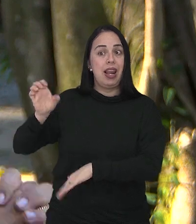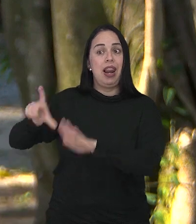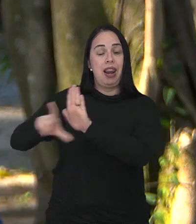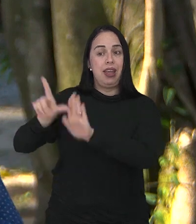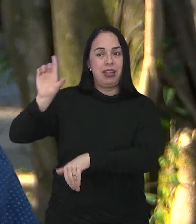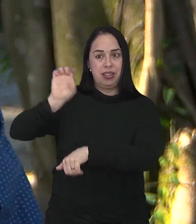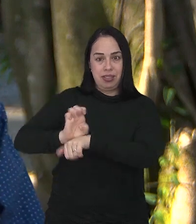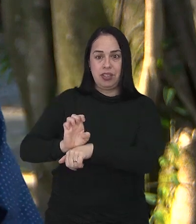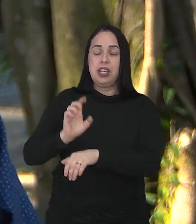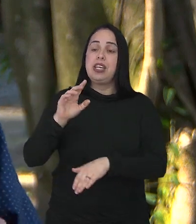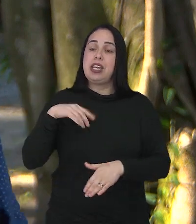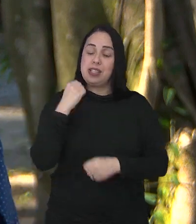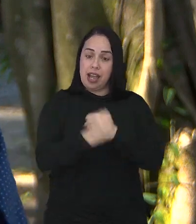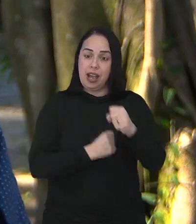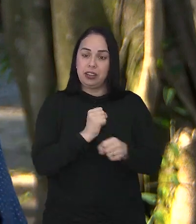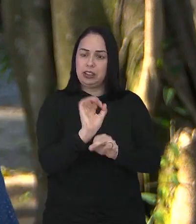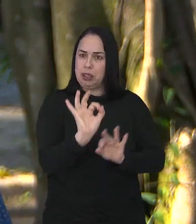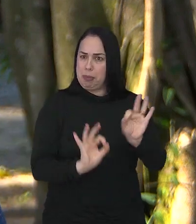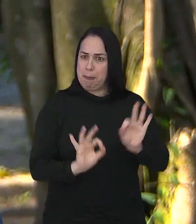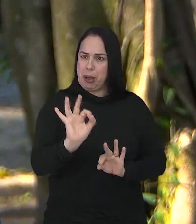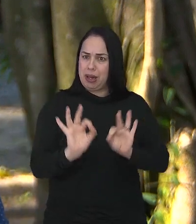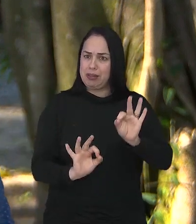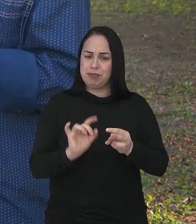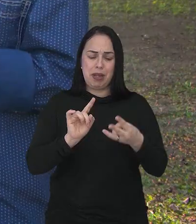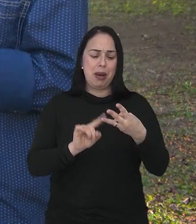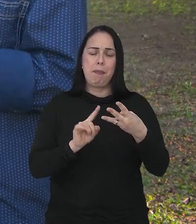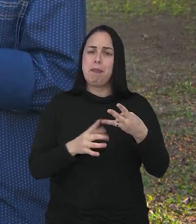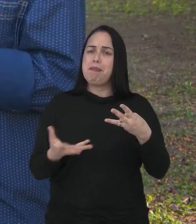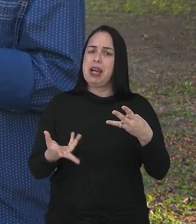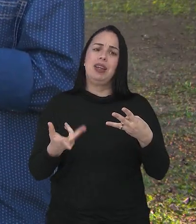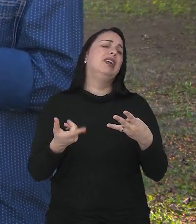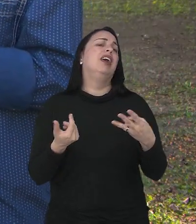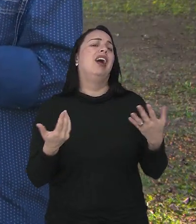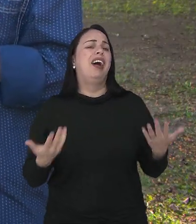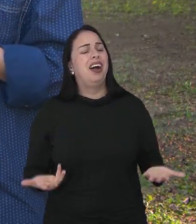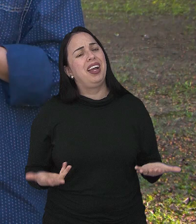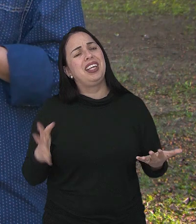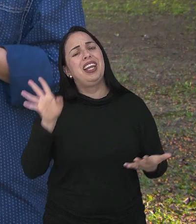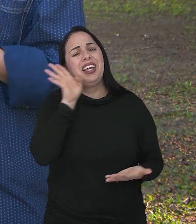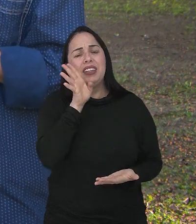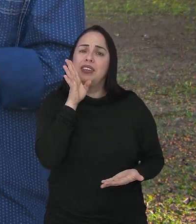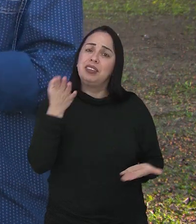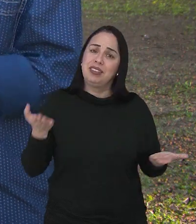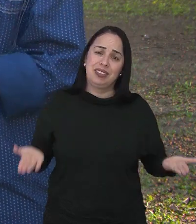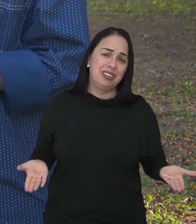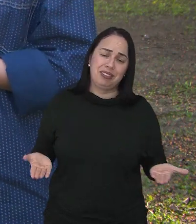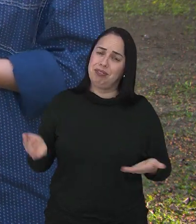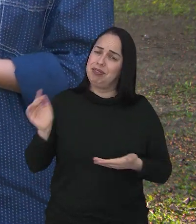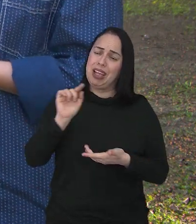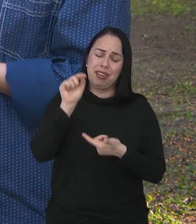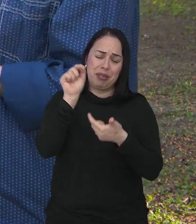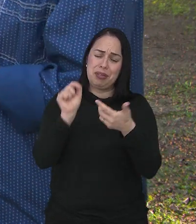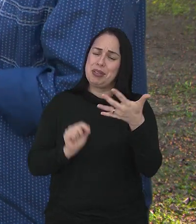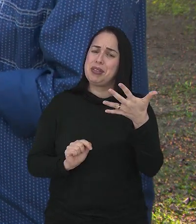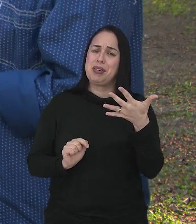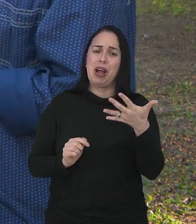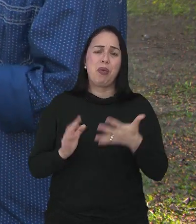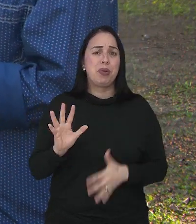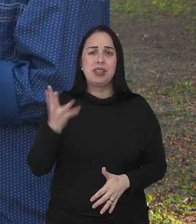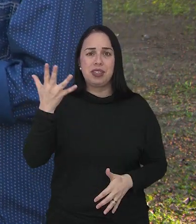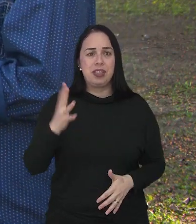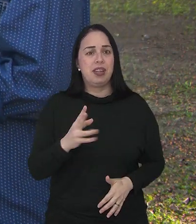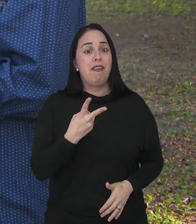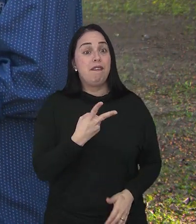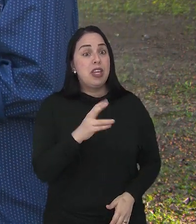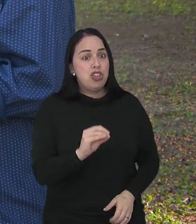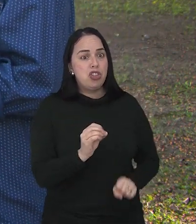a pré-produção dessa 3ª edição, que vai ficar maravilhosa. Ah, muito legal, tá vendo? Tem muita coisa rolando. Cíntia, são mais de 20